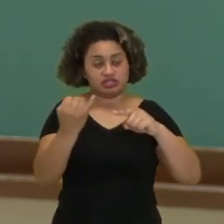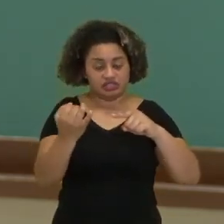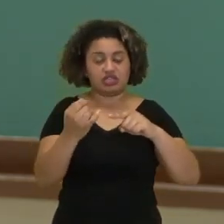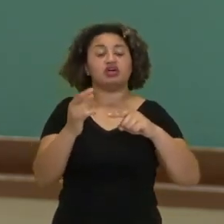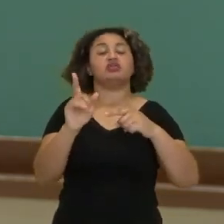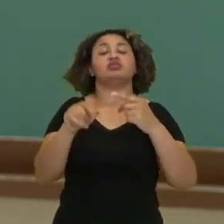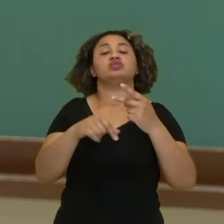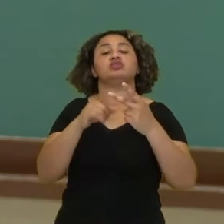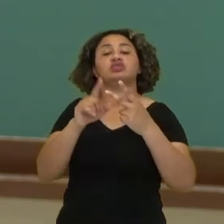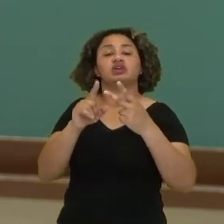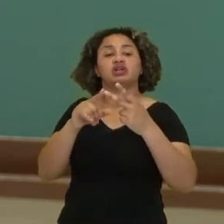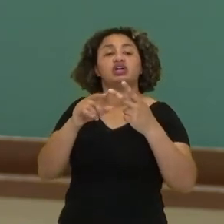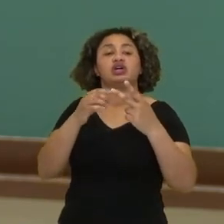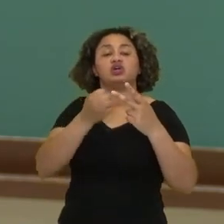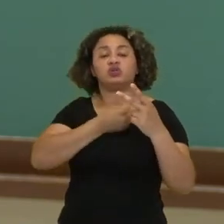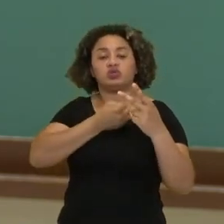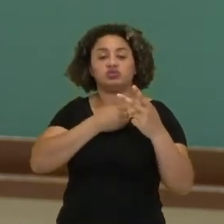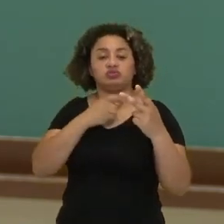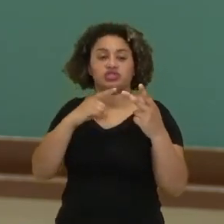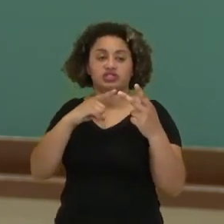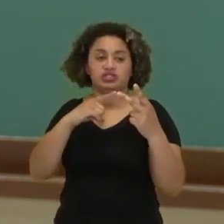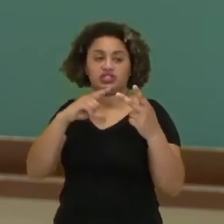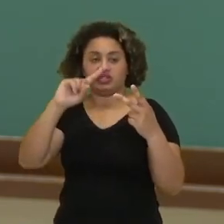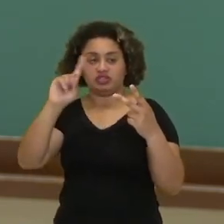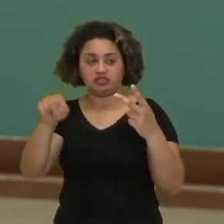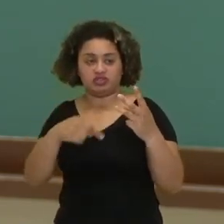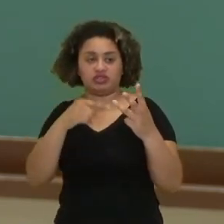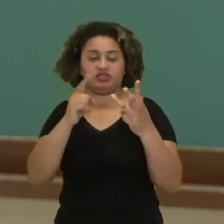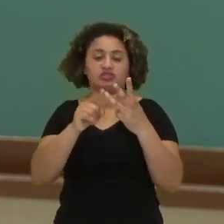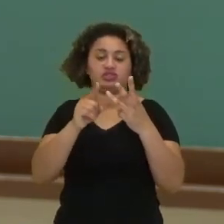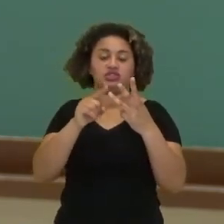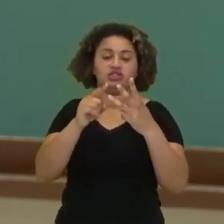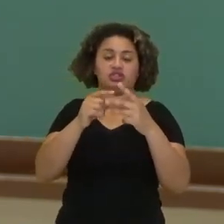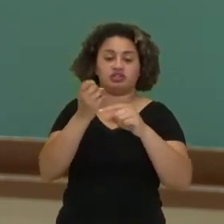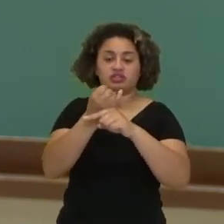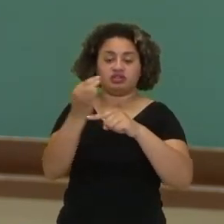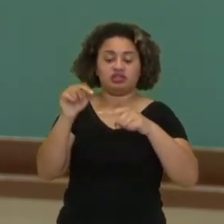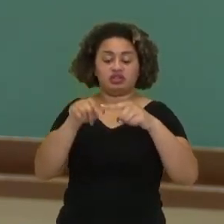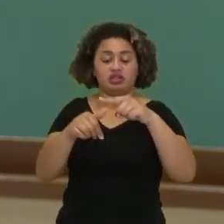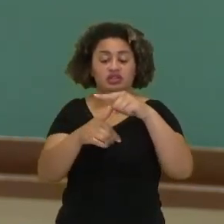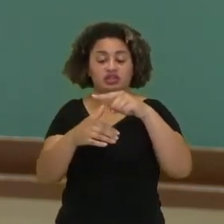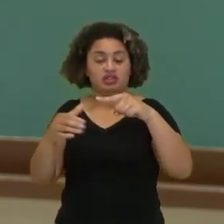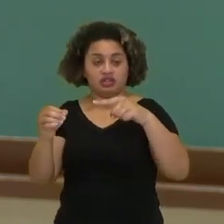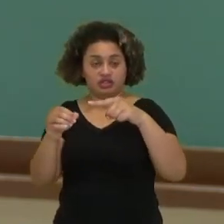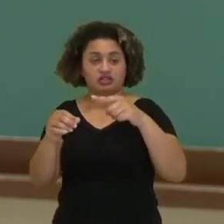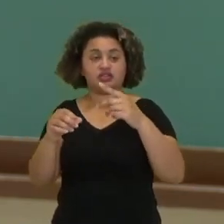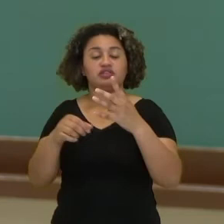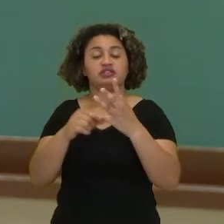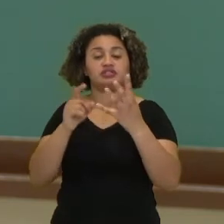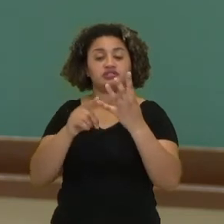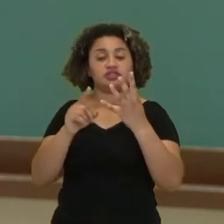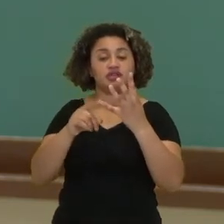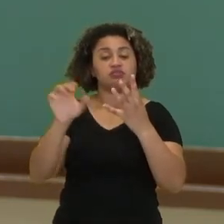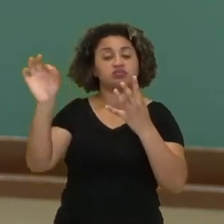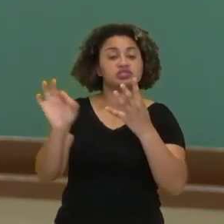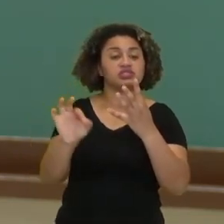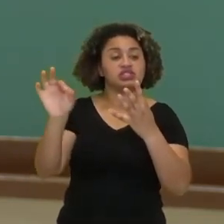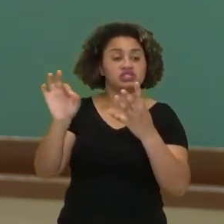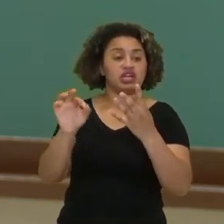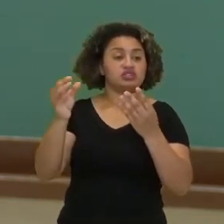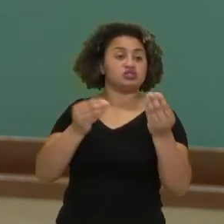forma de fração, depois na sua forma decimal, depois na fração centesimal e depois na